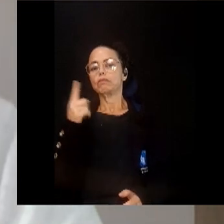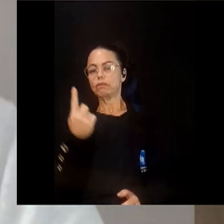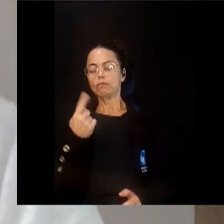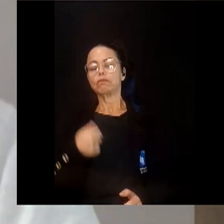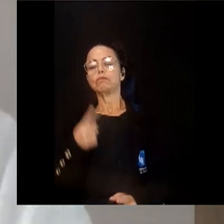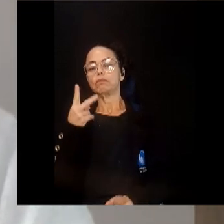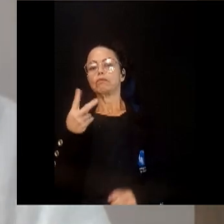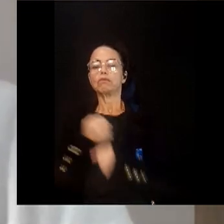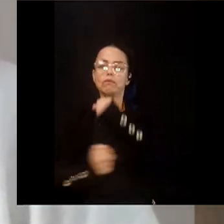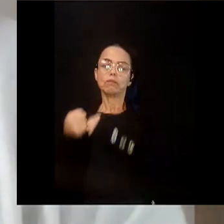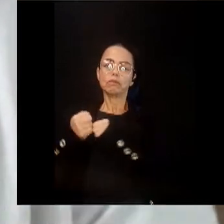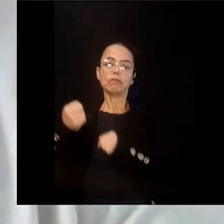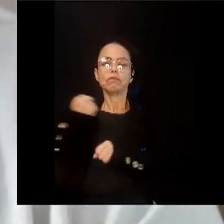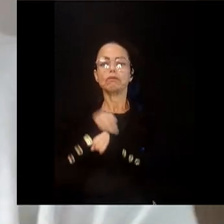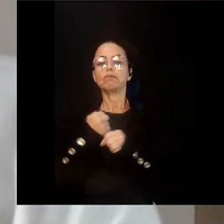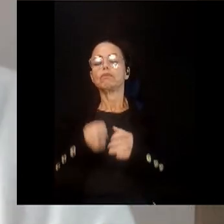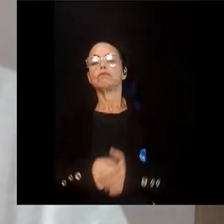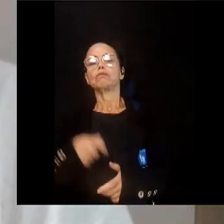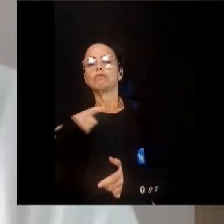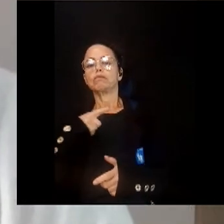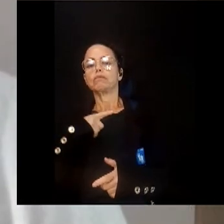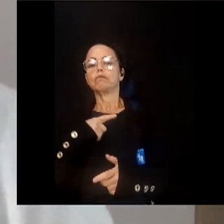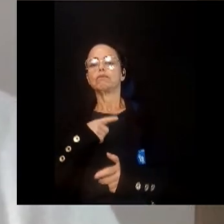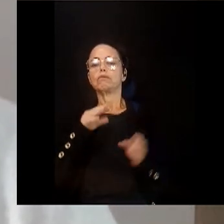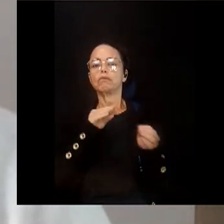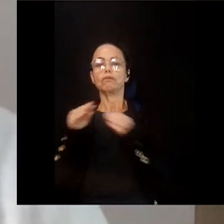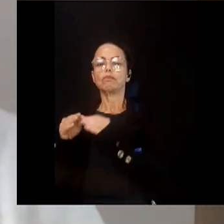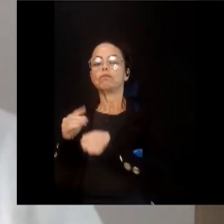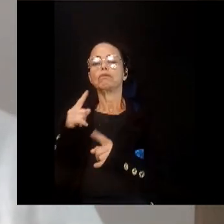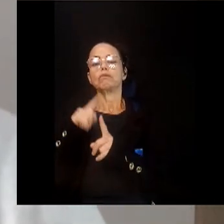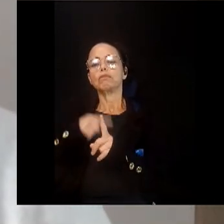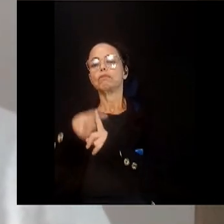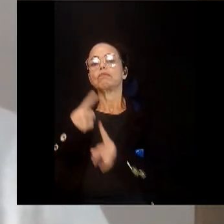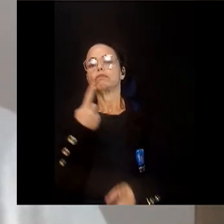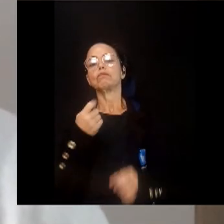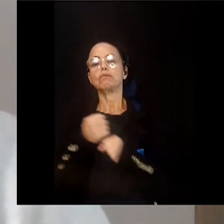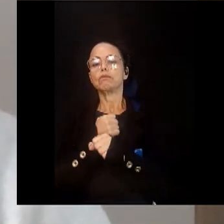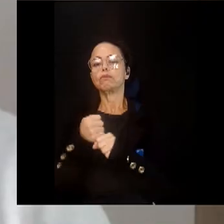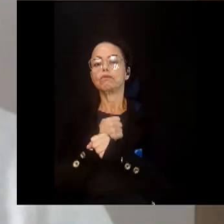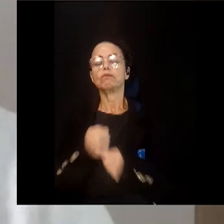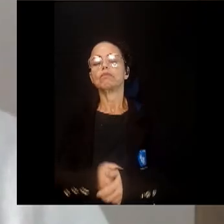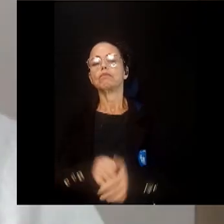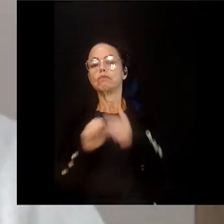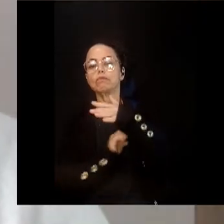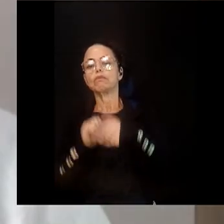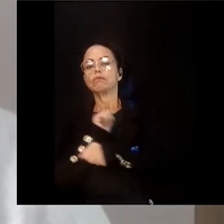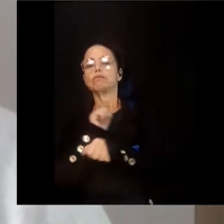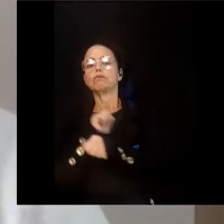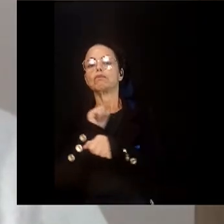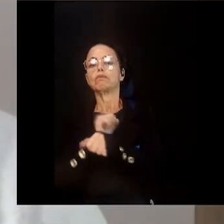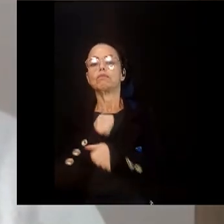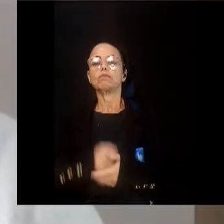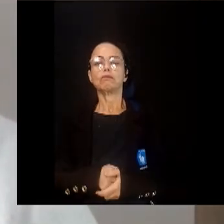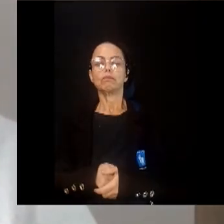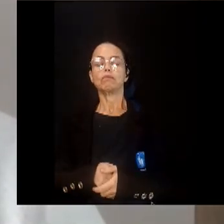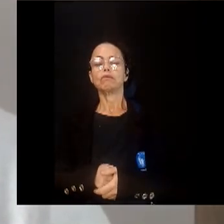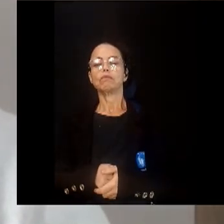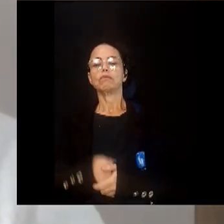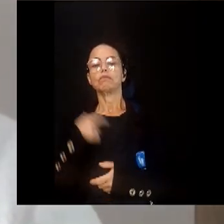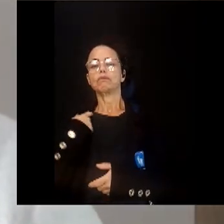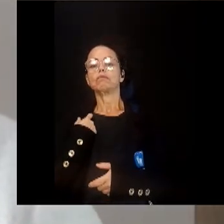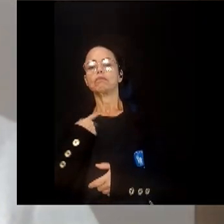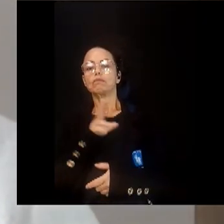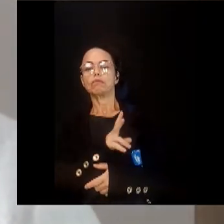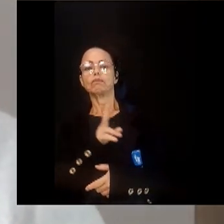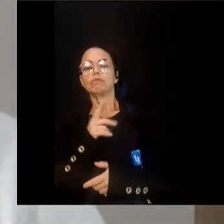depois a gente teve ali a postergação para mais um ano, e as empresas, elas esperam que o órgão competente, né, o Ministério do